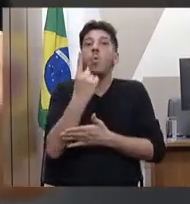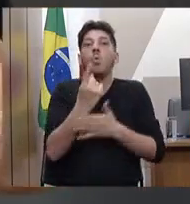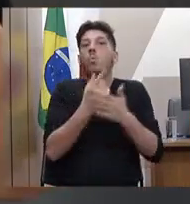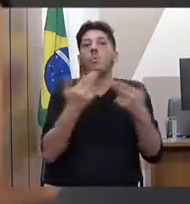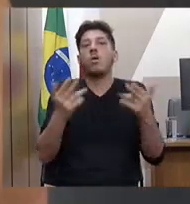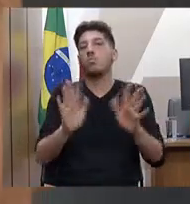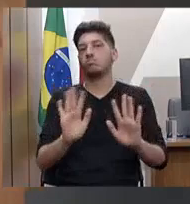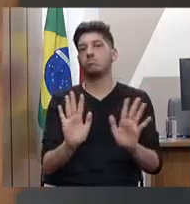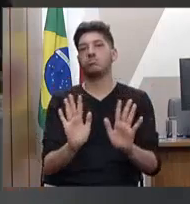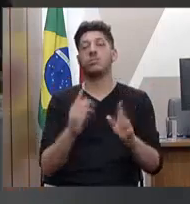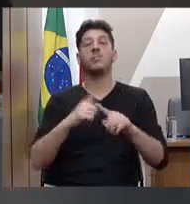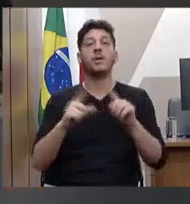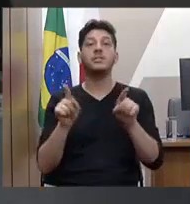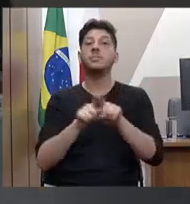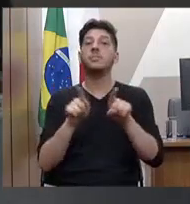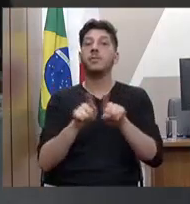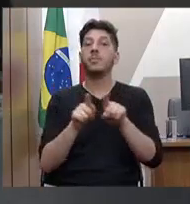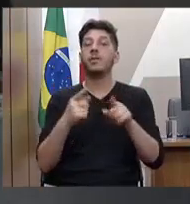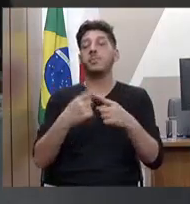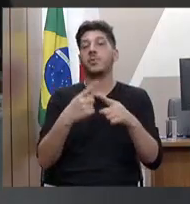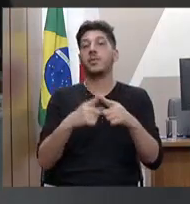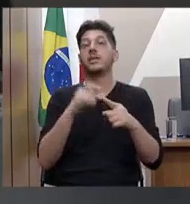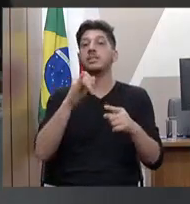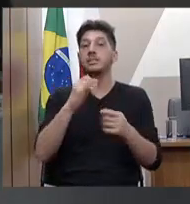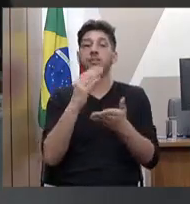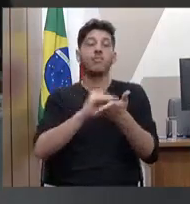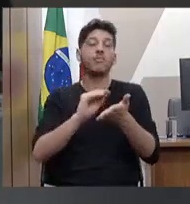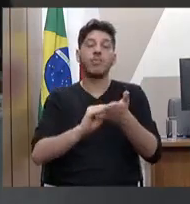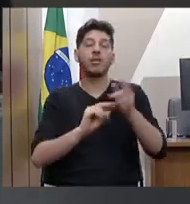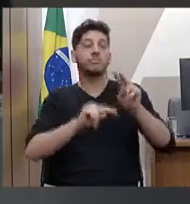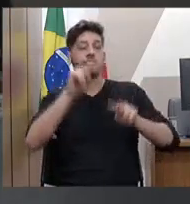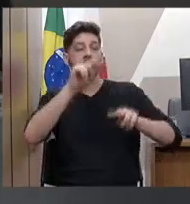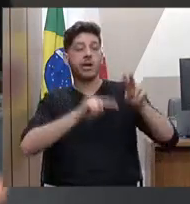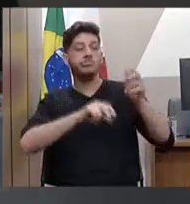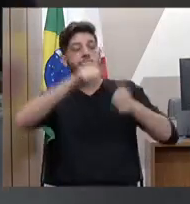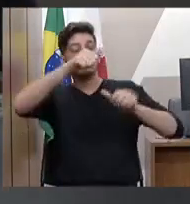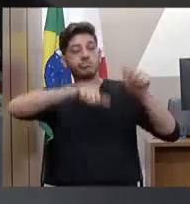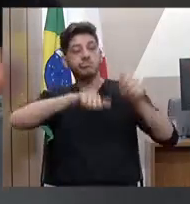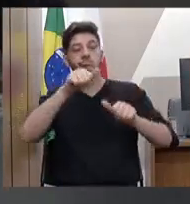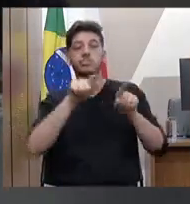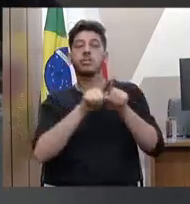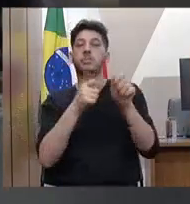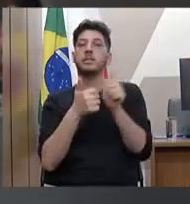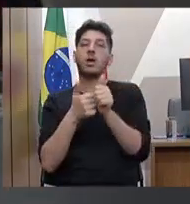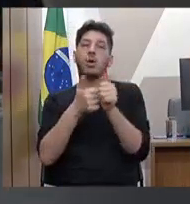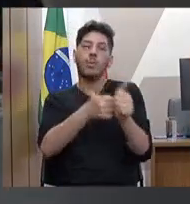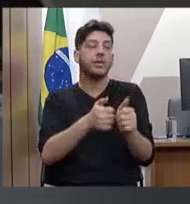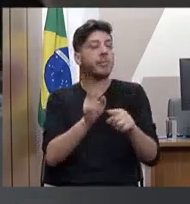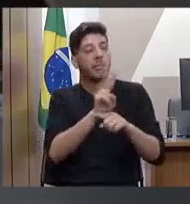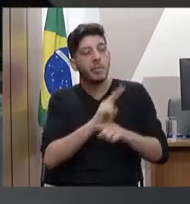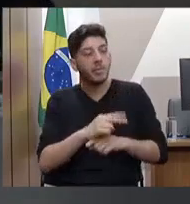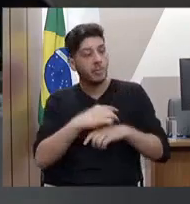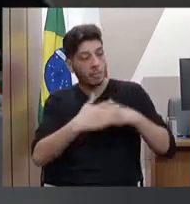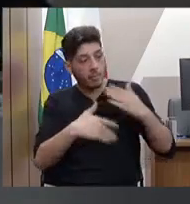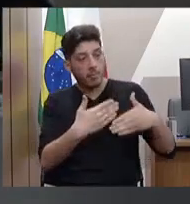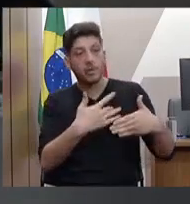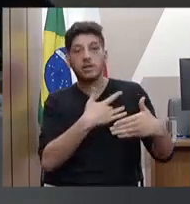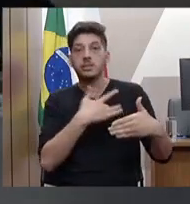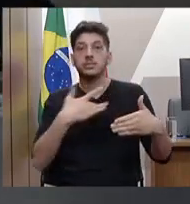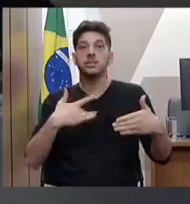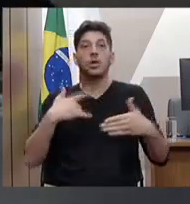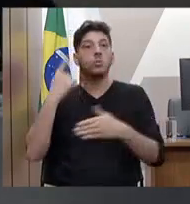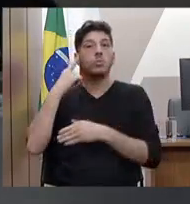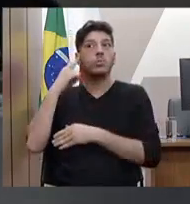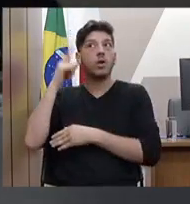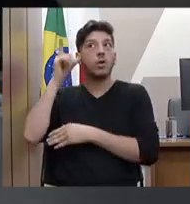porque ela ao deixar de fazer essa análise necessária esse acompanhamento necessário da Saúde auditiva dos